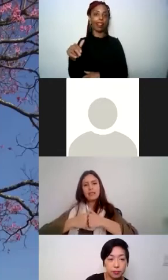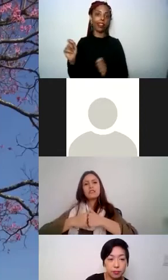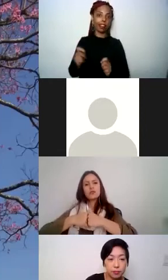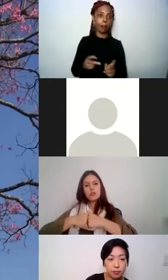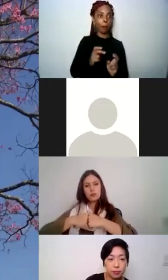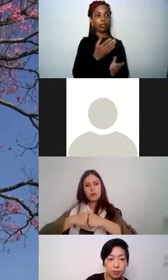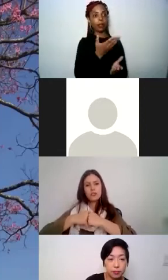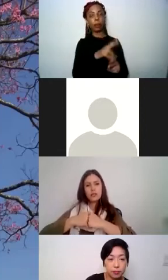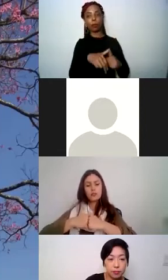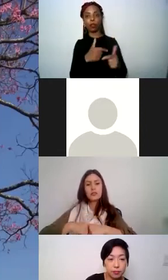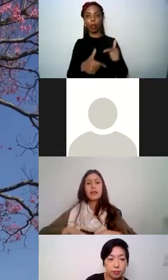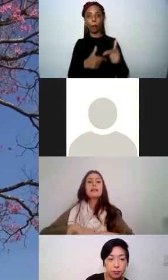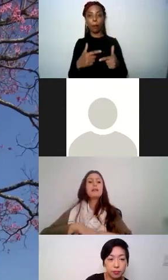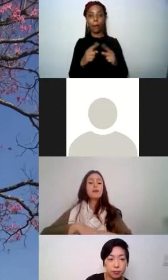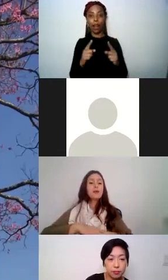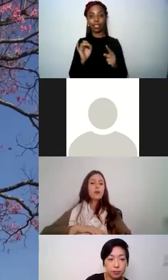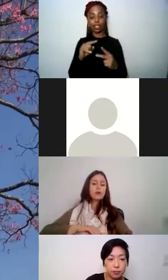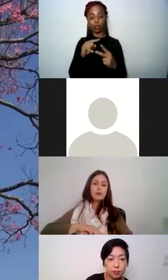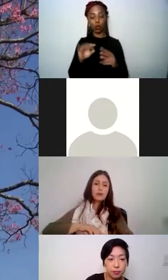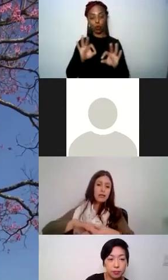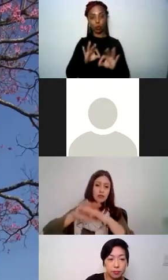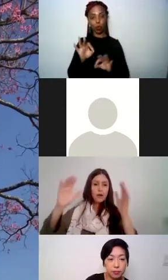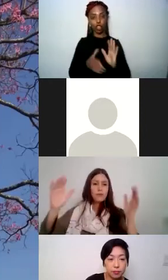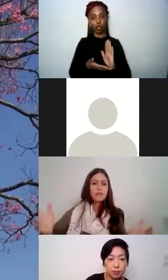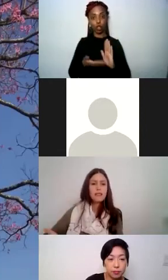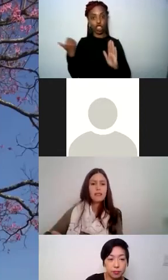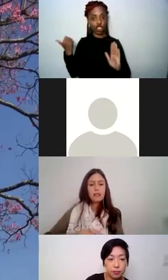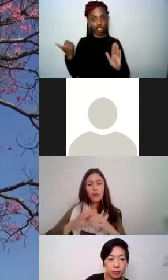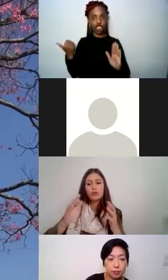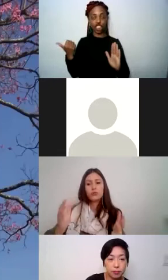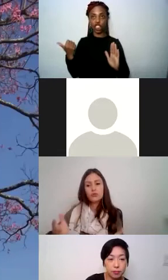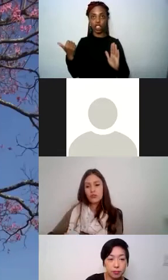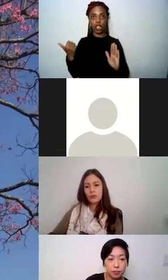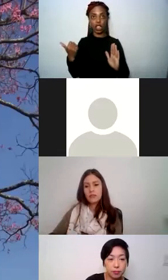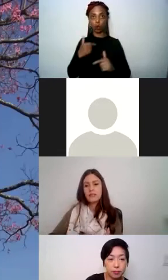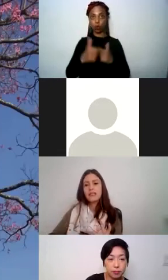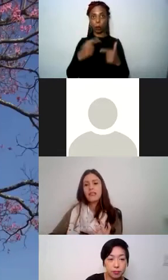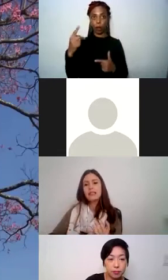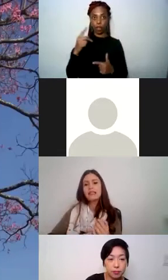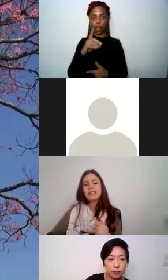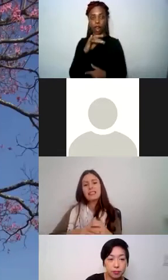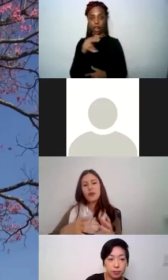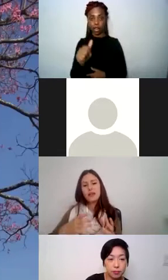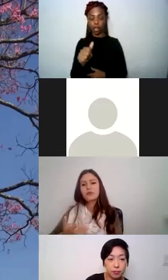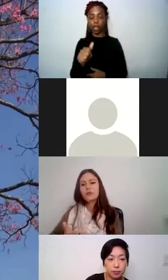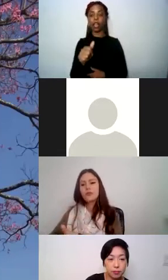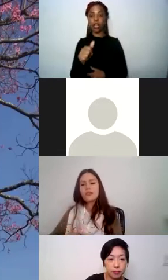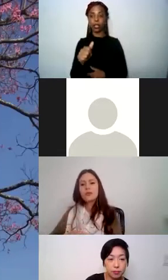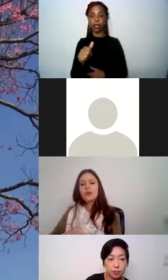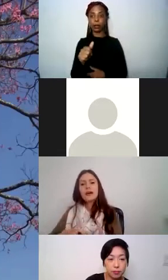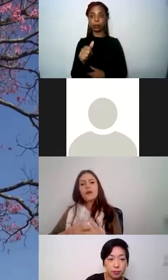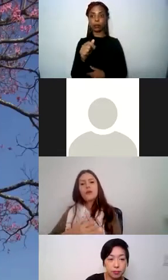esses dois projetos das obras da Lina do conjunto de obras da Lina desse quadro